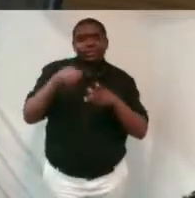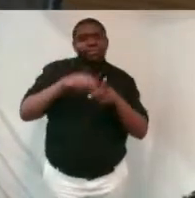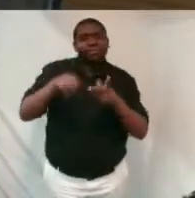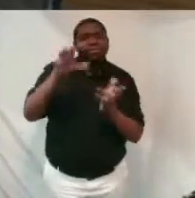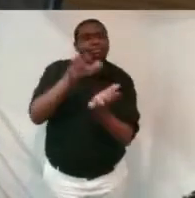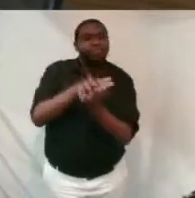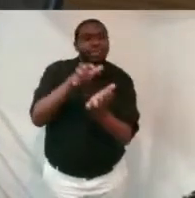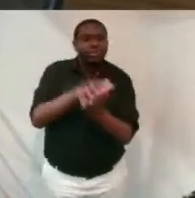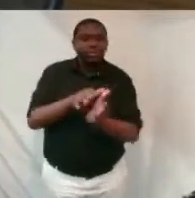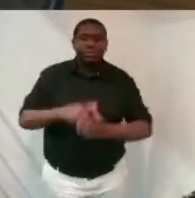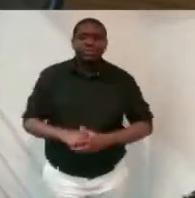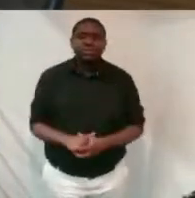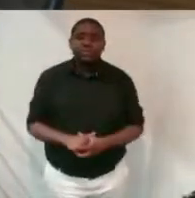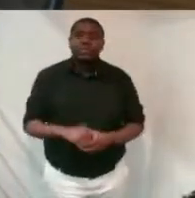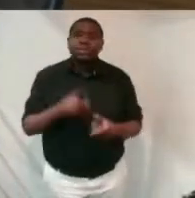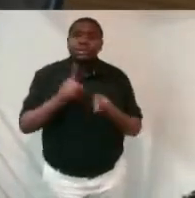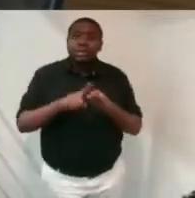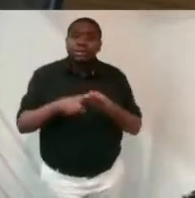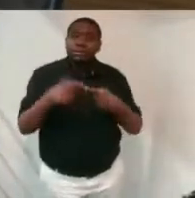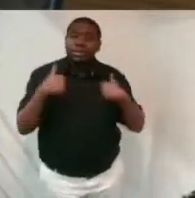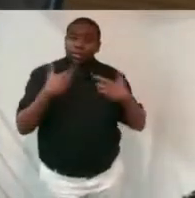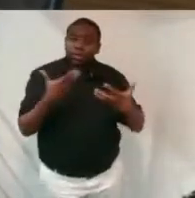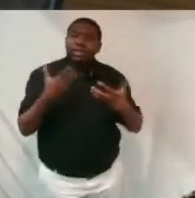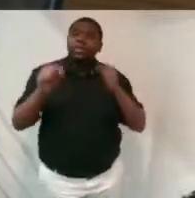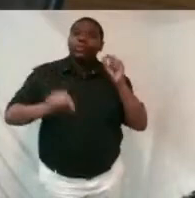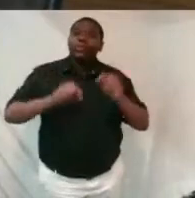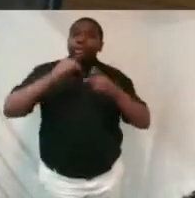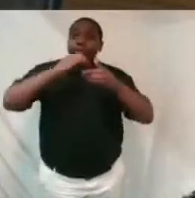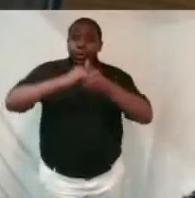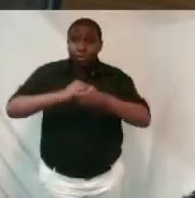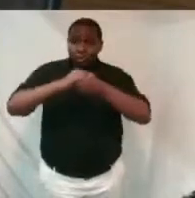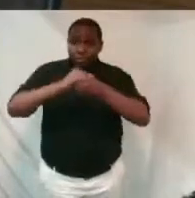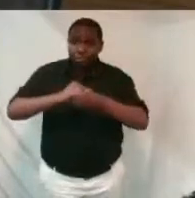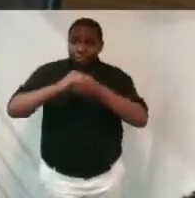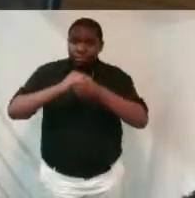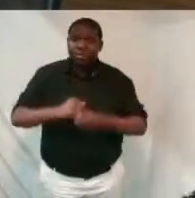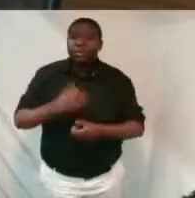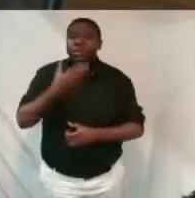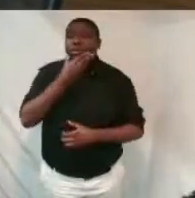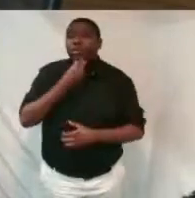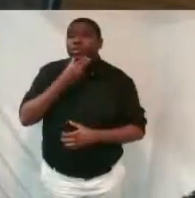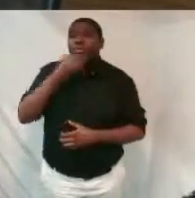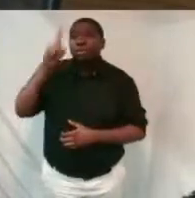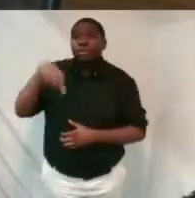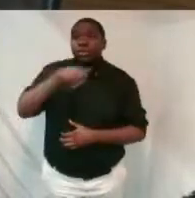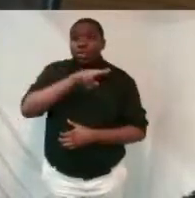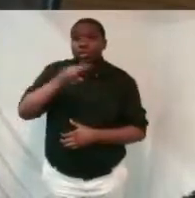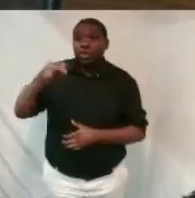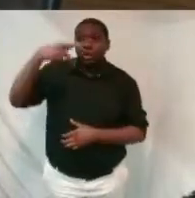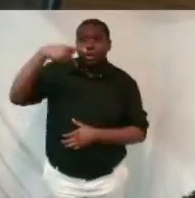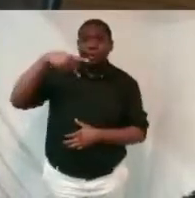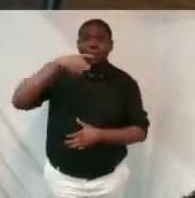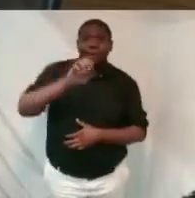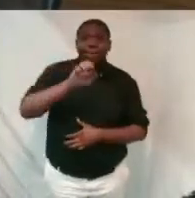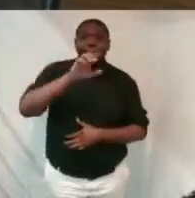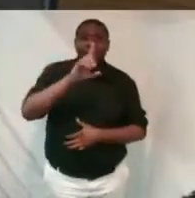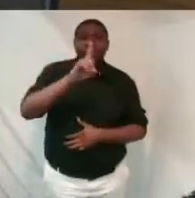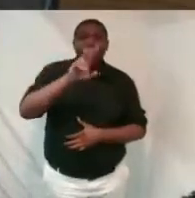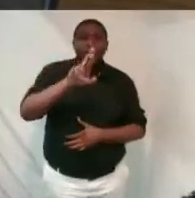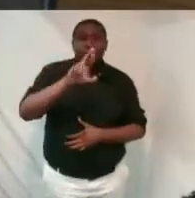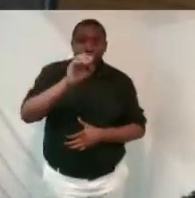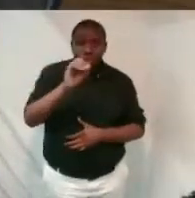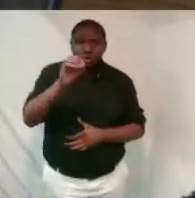Pernambuco. Cumprimentar o doutor Pedro Maranhão, que é